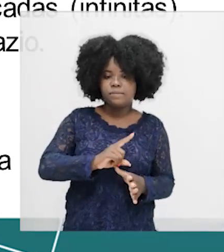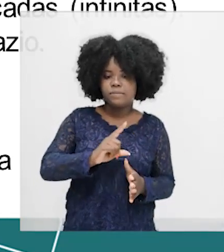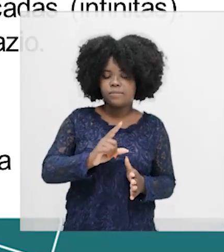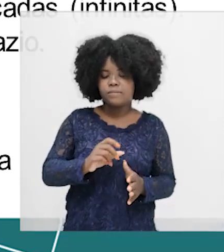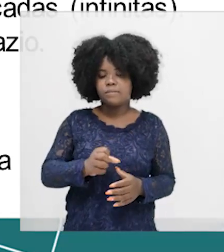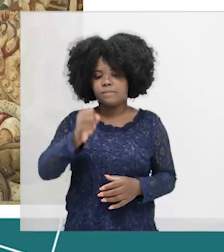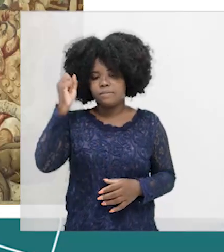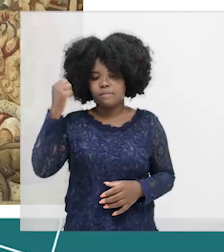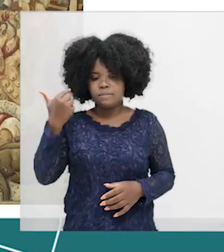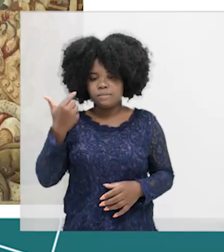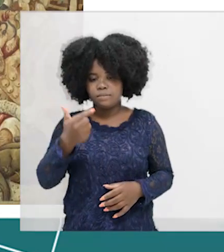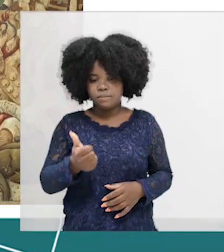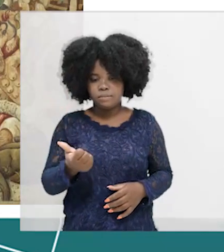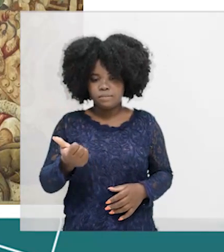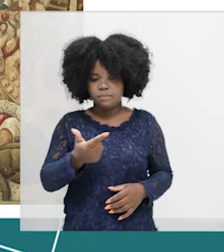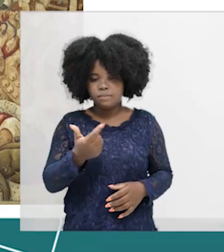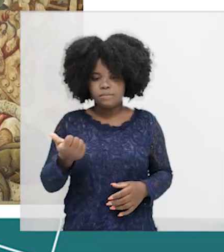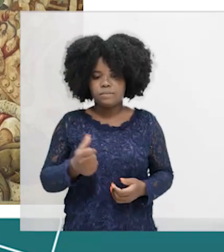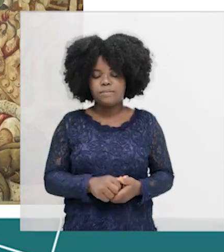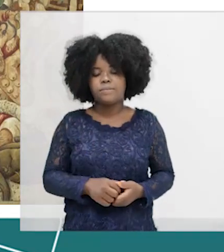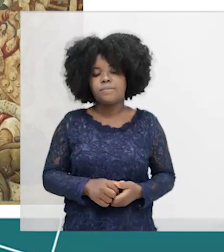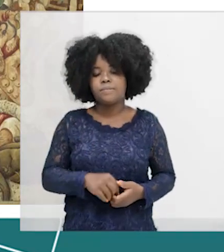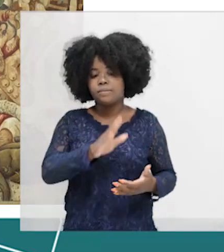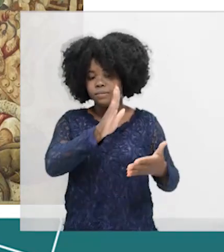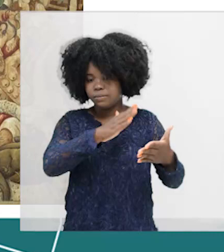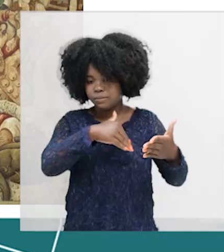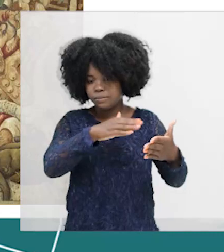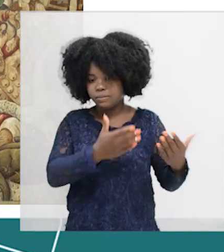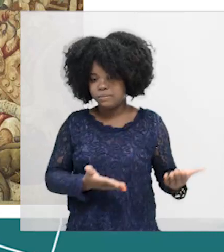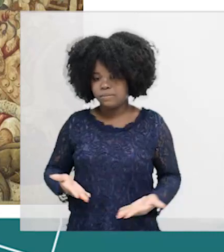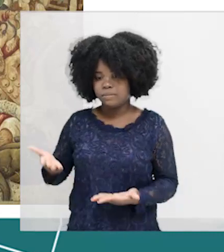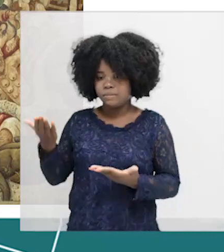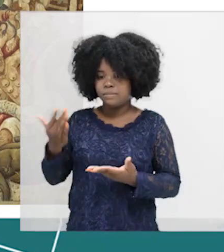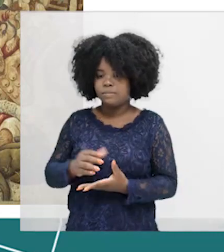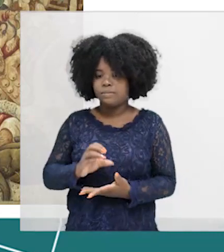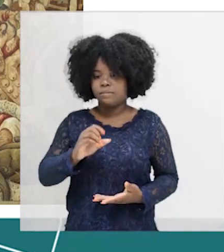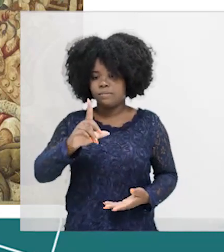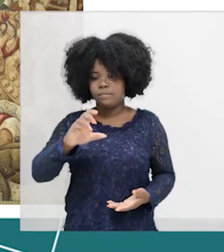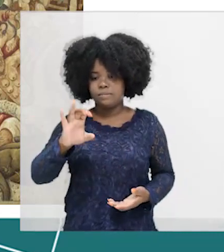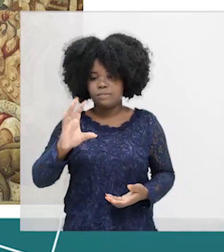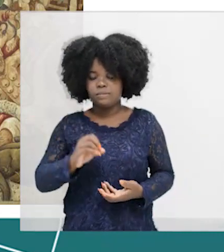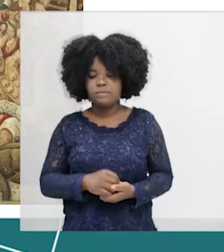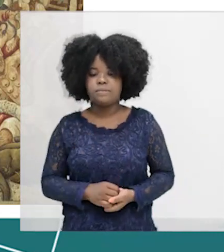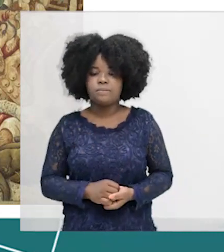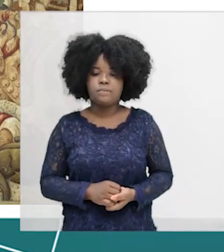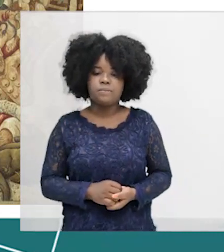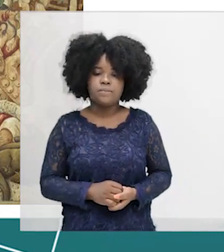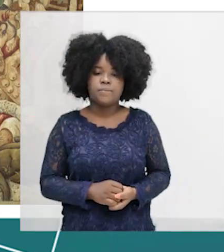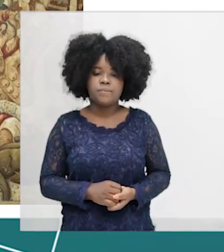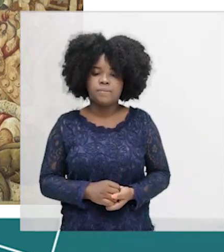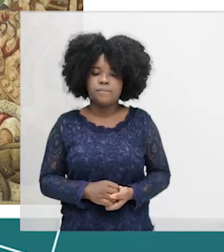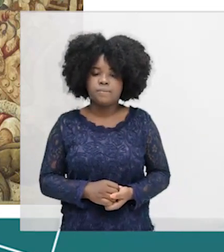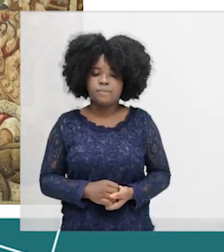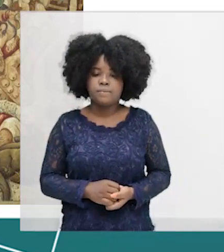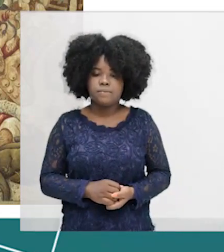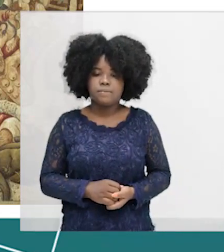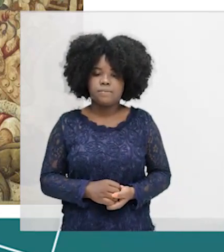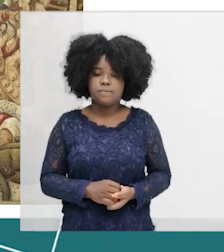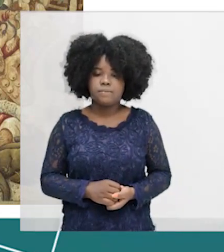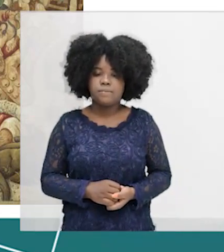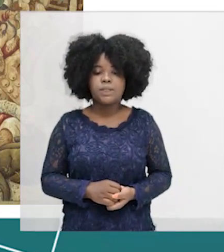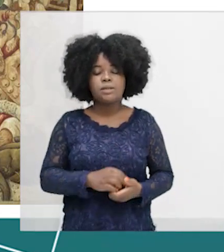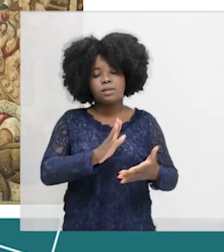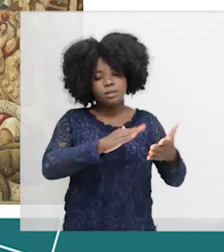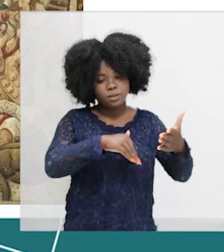ver algumas delas, né? A pintura a óleo, por exemplo, de Albás al-Musavi, retratando a Batalha de Karbala. Então,